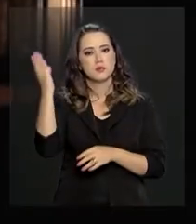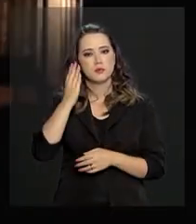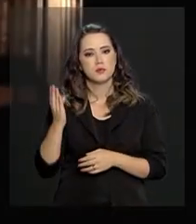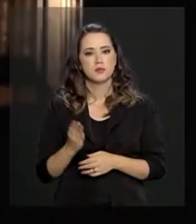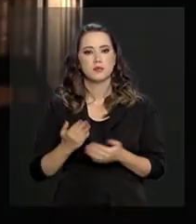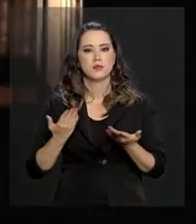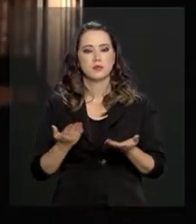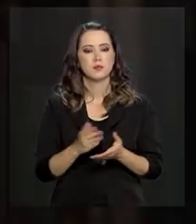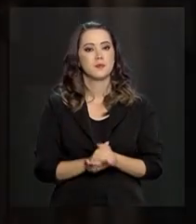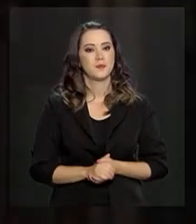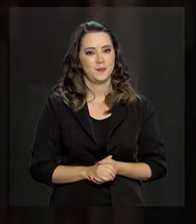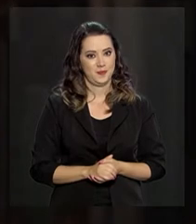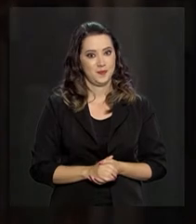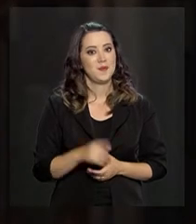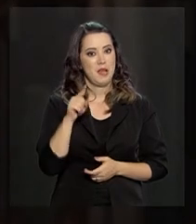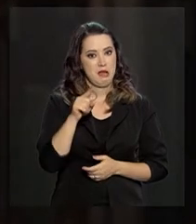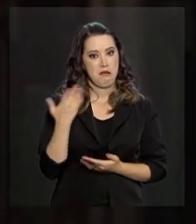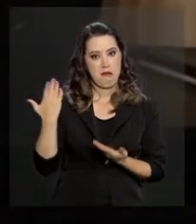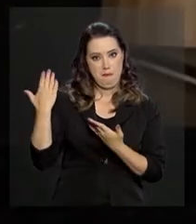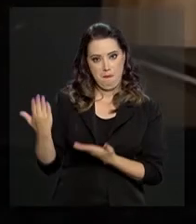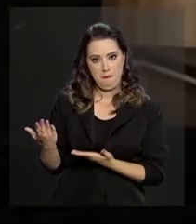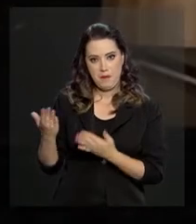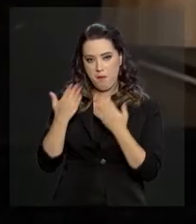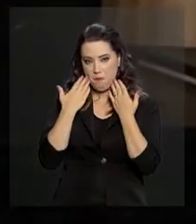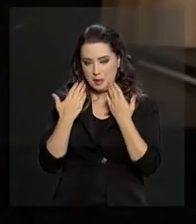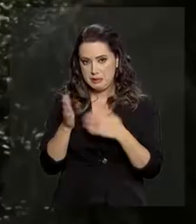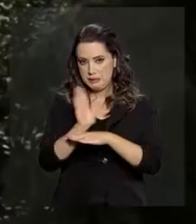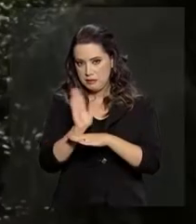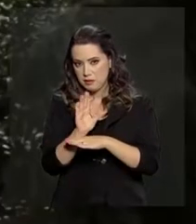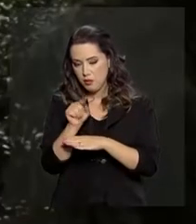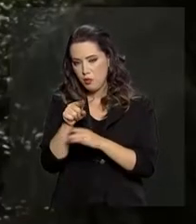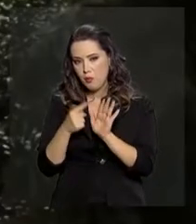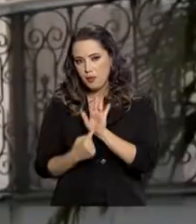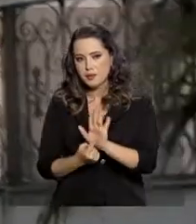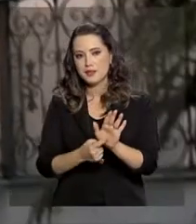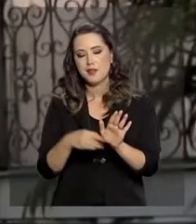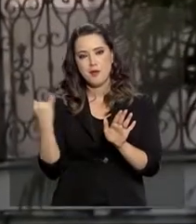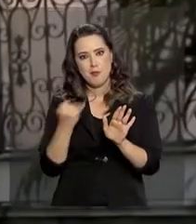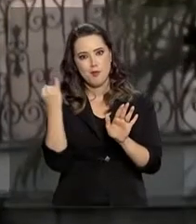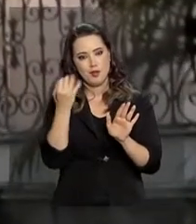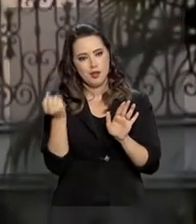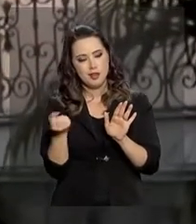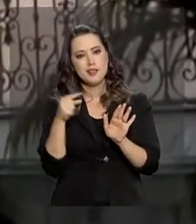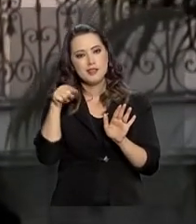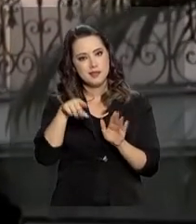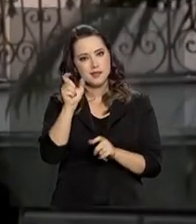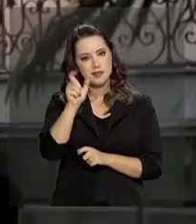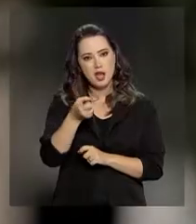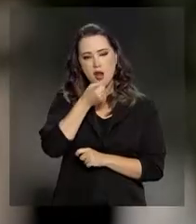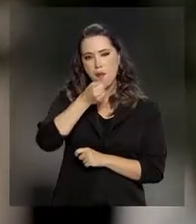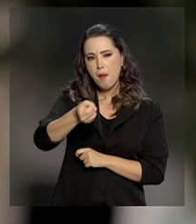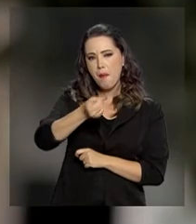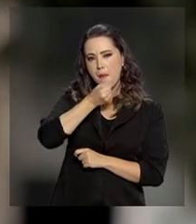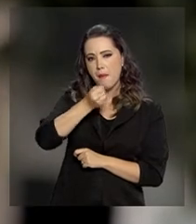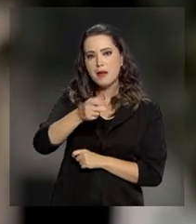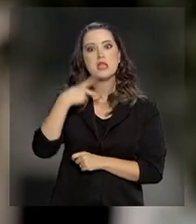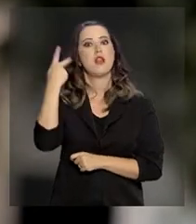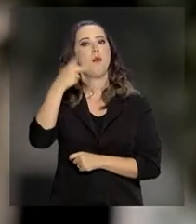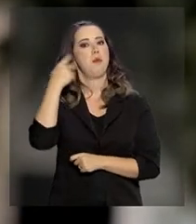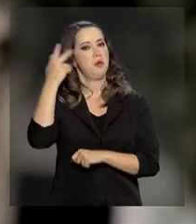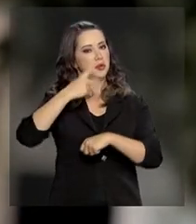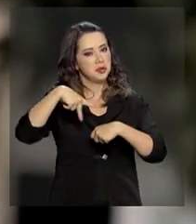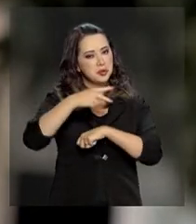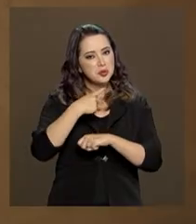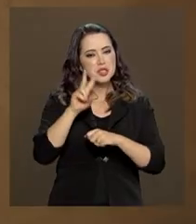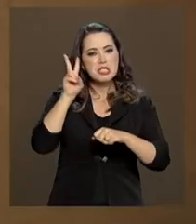da primeira república no brasil a produção mostra também a atuação marcante de rui barbosa no jornalismo e na política do país ea